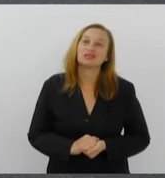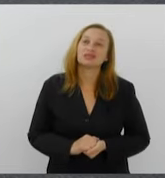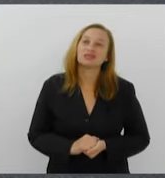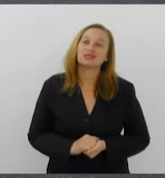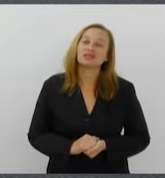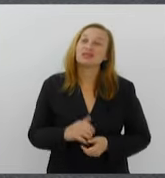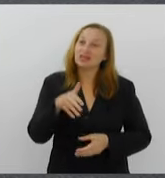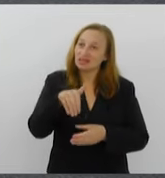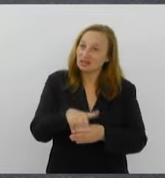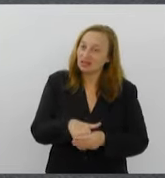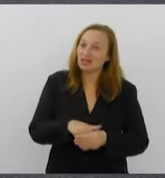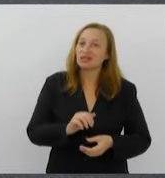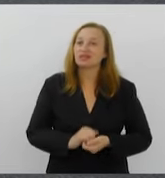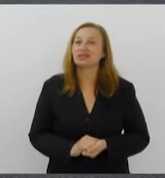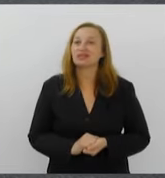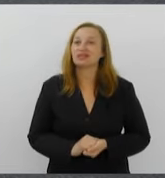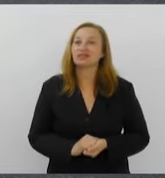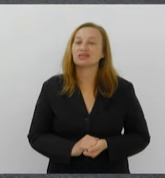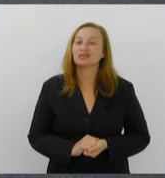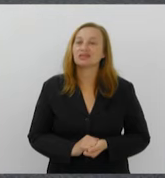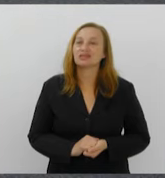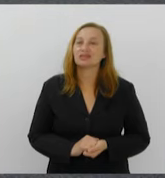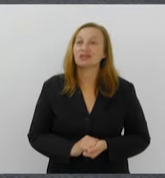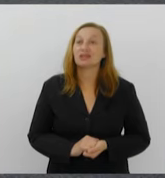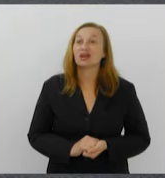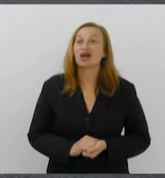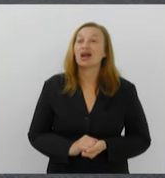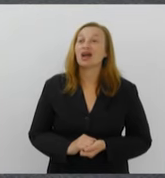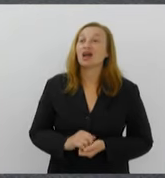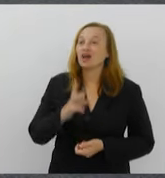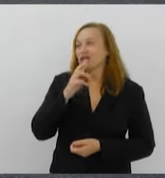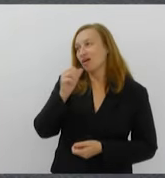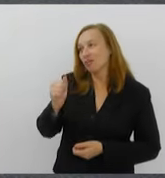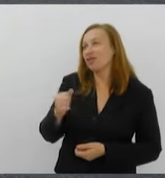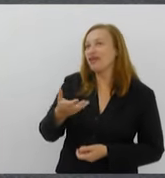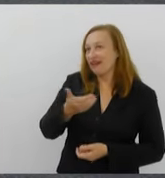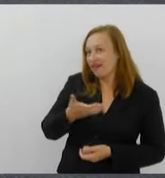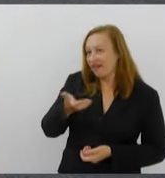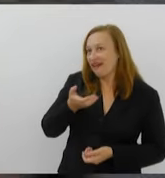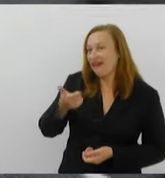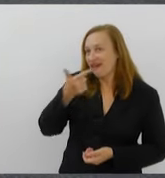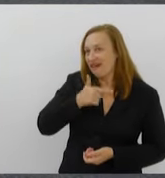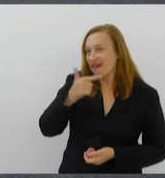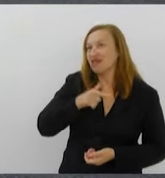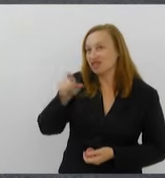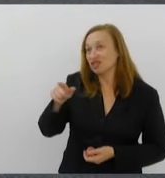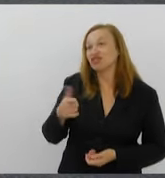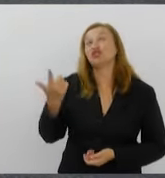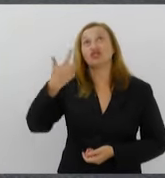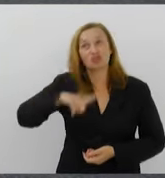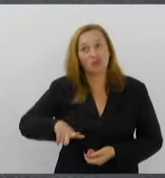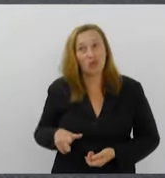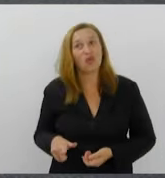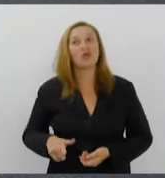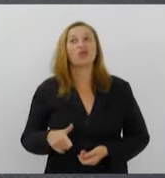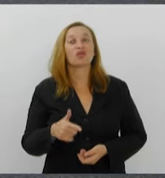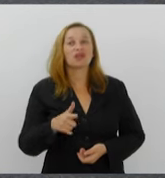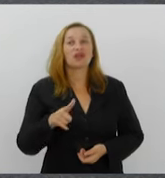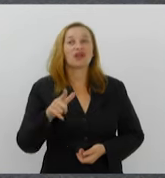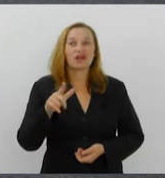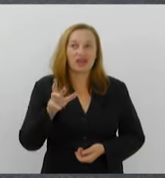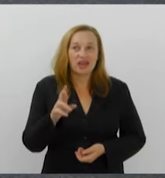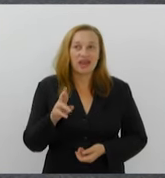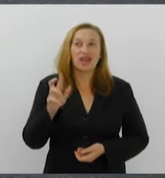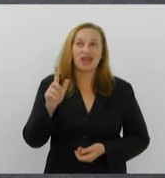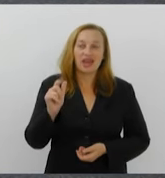nessa votação do nosso querido... Amorim, que é requeijão da sua terra, está ouvindo aí? Vai sobrar para mim de novo mais uma rodada aí de requeijão e doce